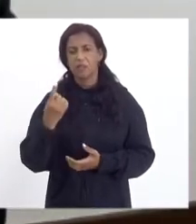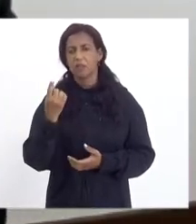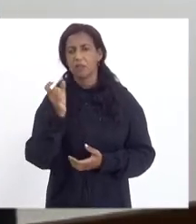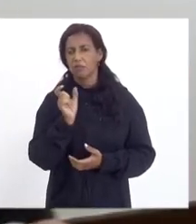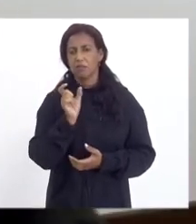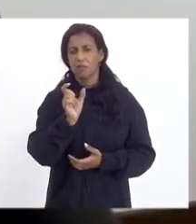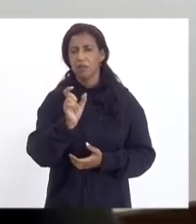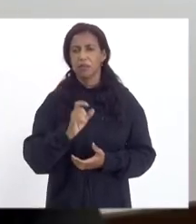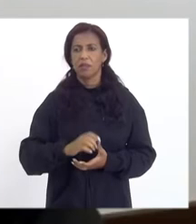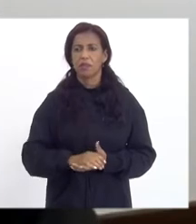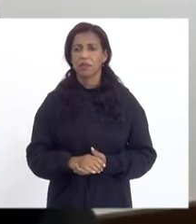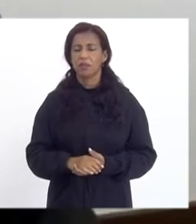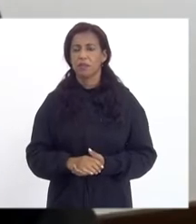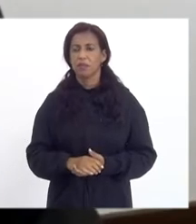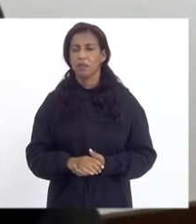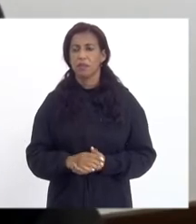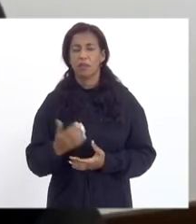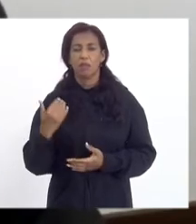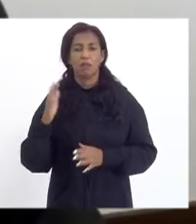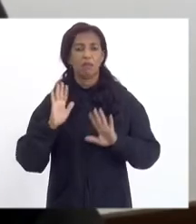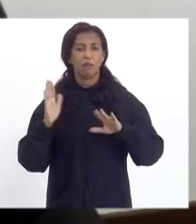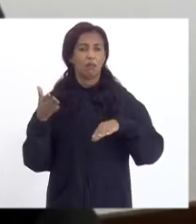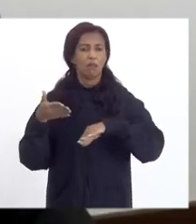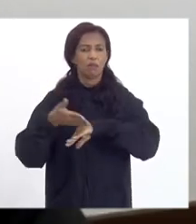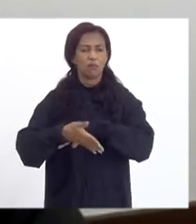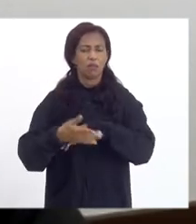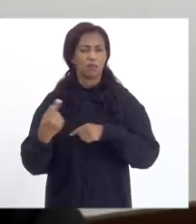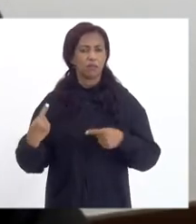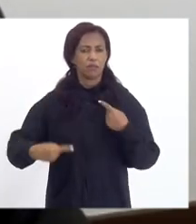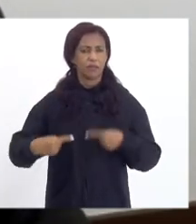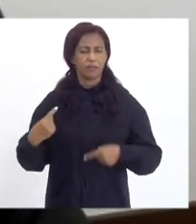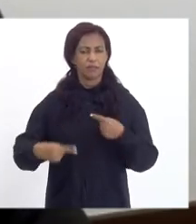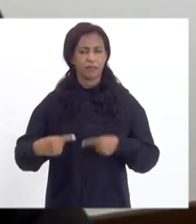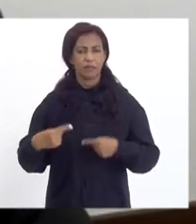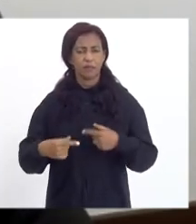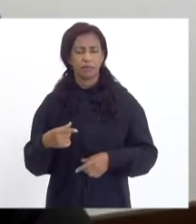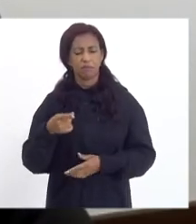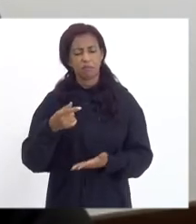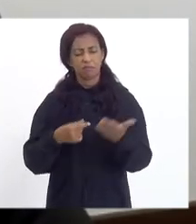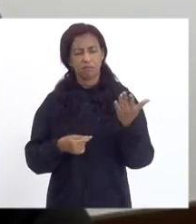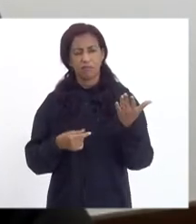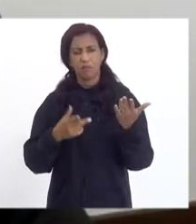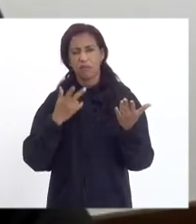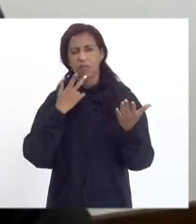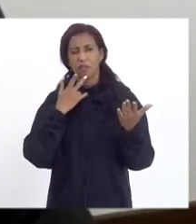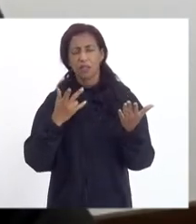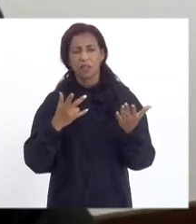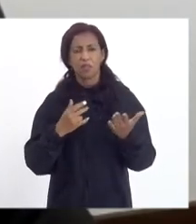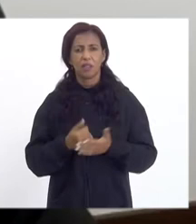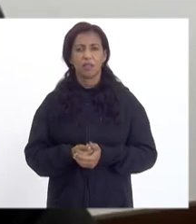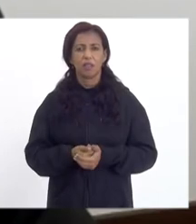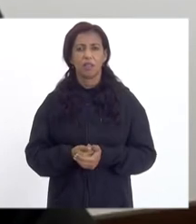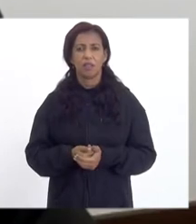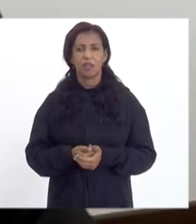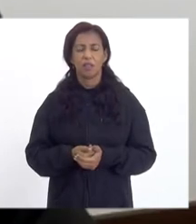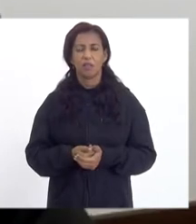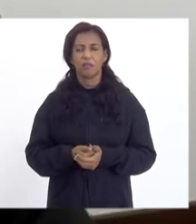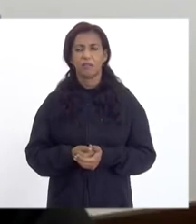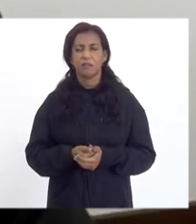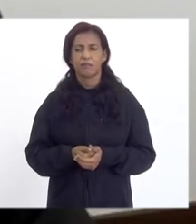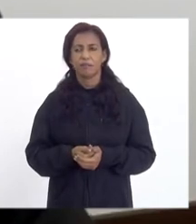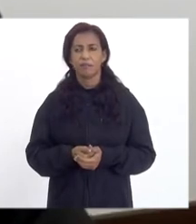consideração. Nós nem entramos nesse debate, né? Vossa Excelência sinalizou, mas não entramos por esse